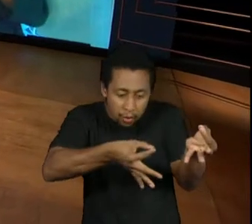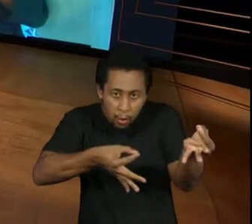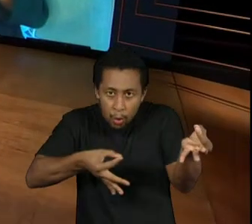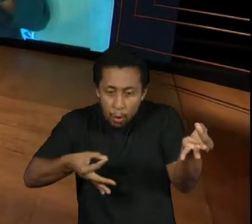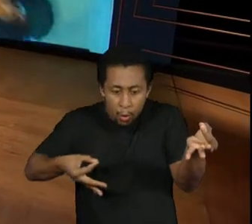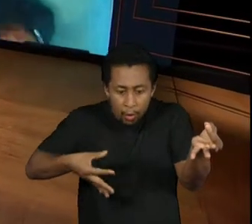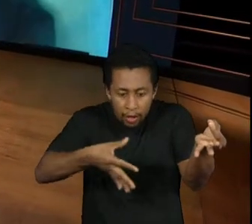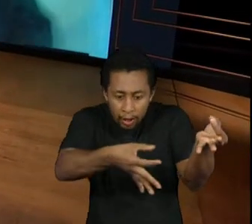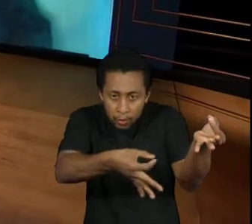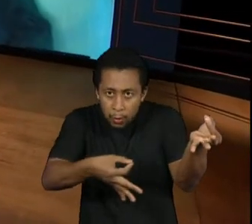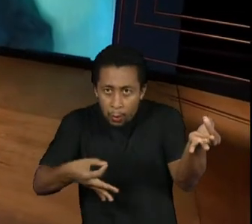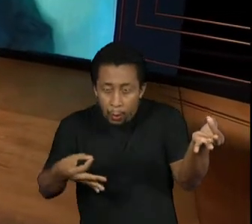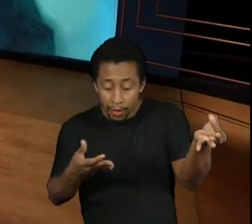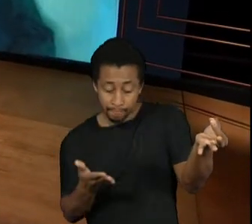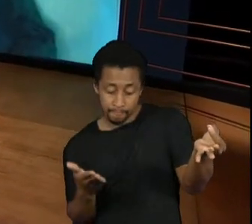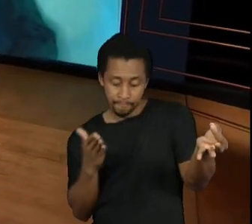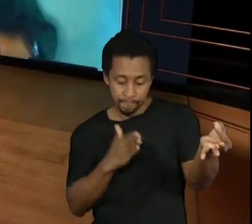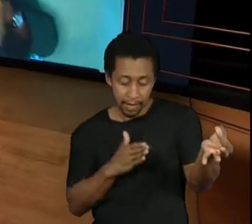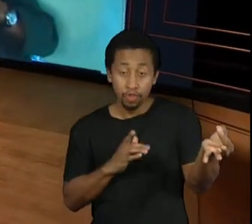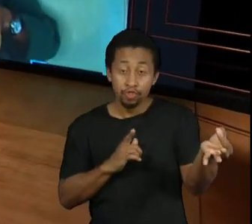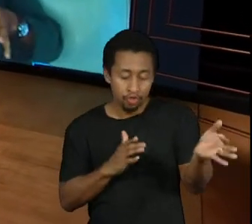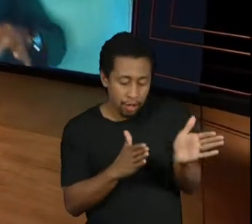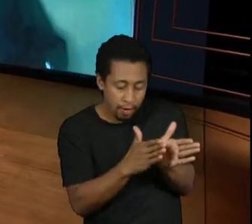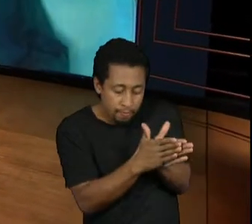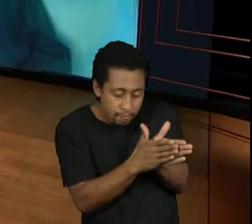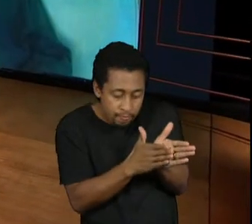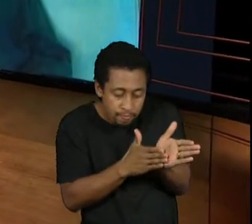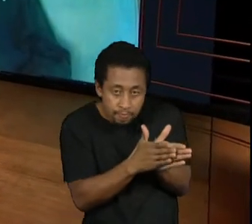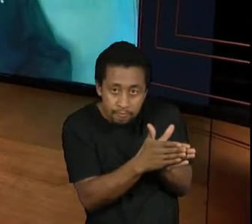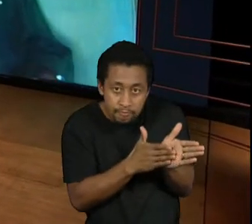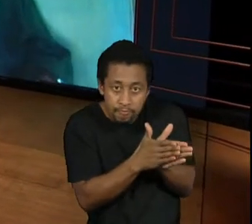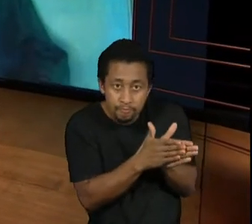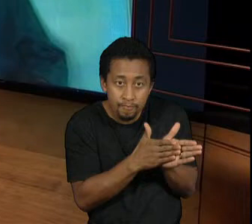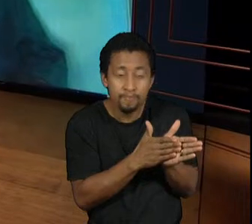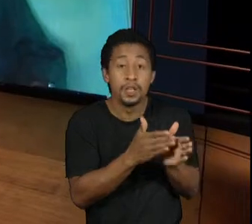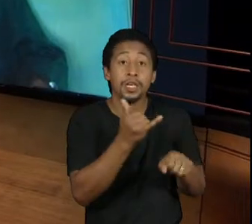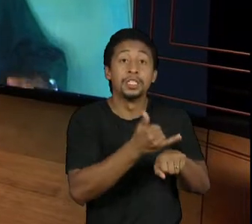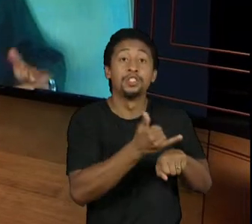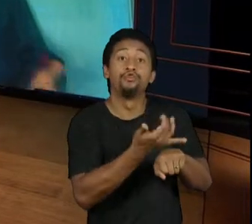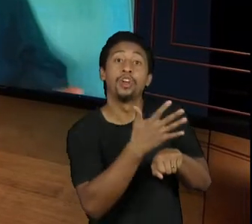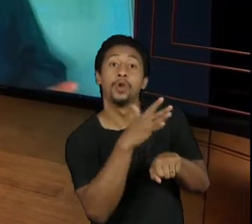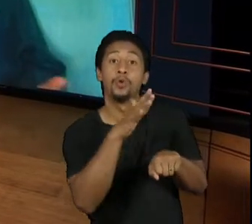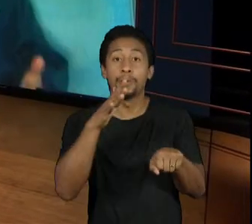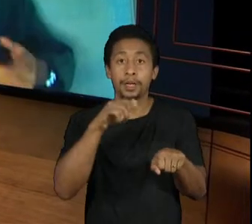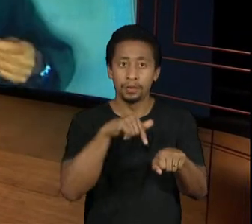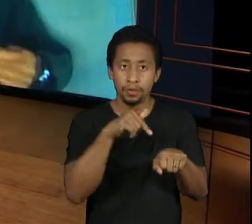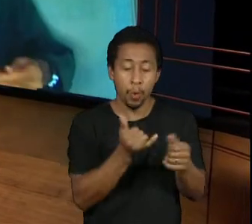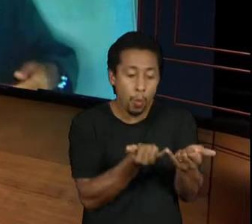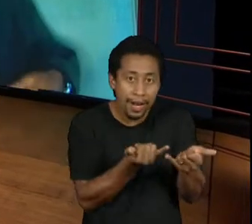placa de alumínio eletrificada. Então, você ligava aquilo,